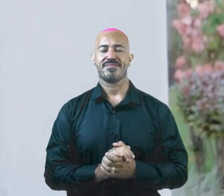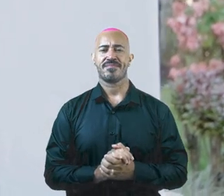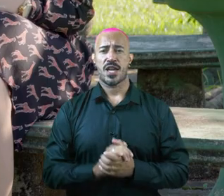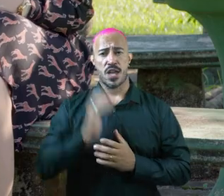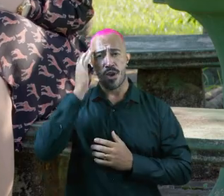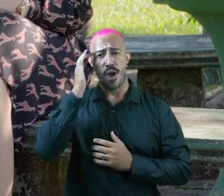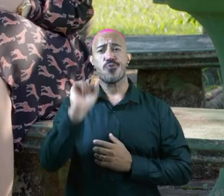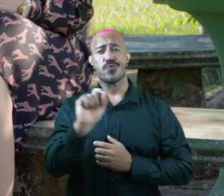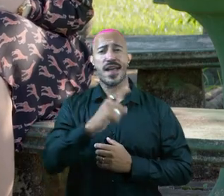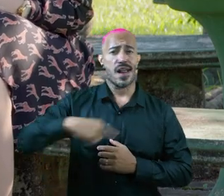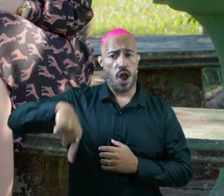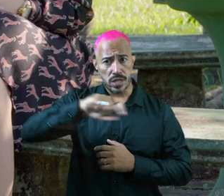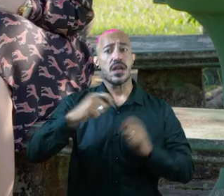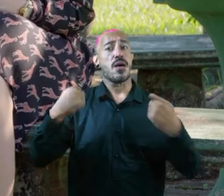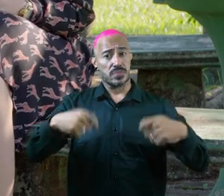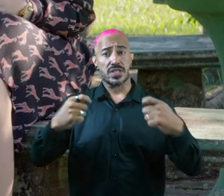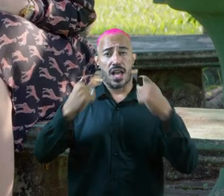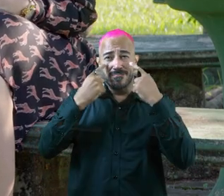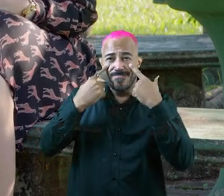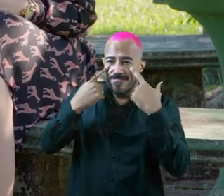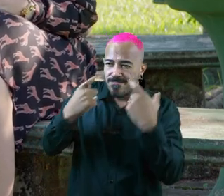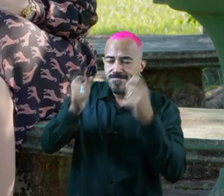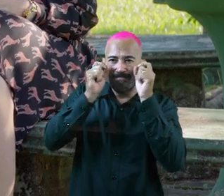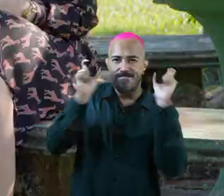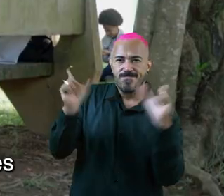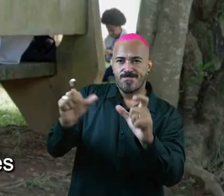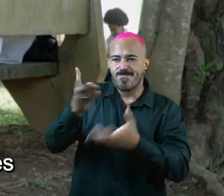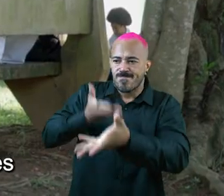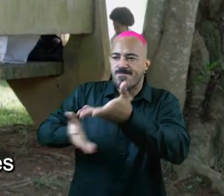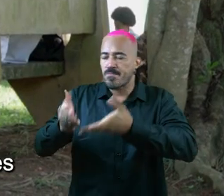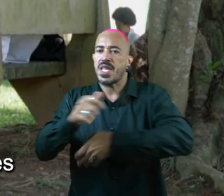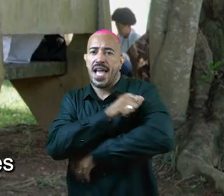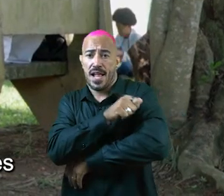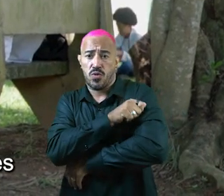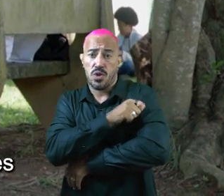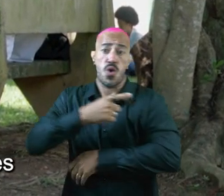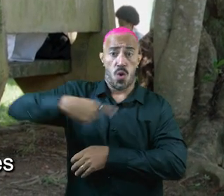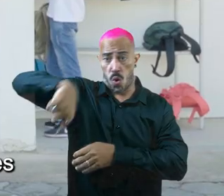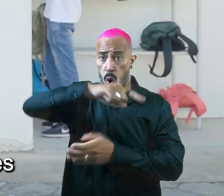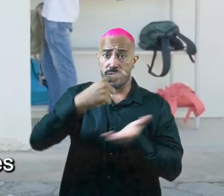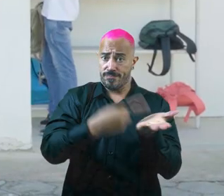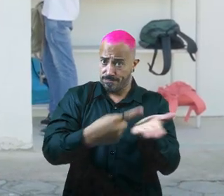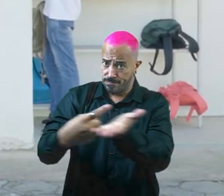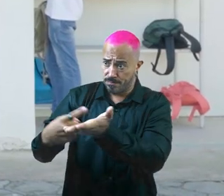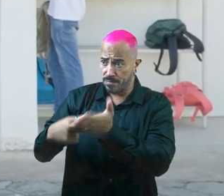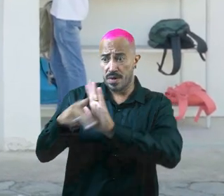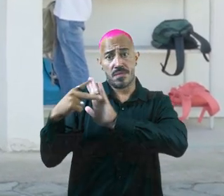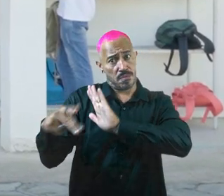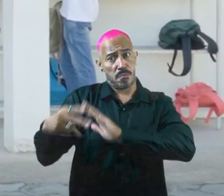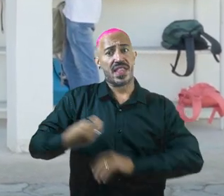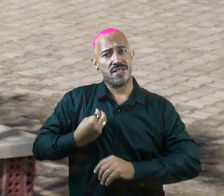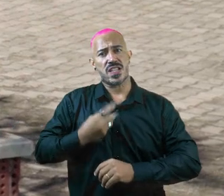Acho que a gente tem que dar toda a atenção que puder aos nossos alunos. O impacto da nossa instituição para a vida deles é